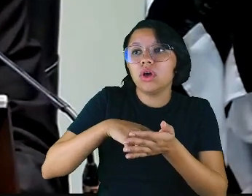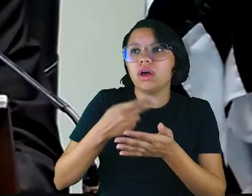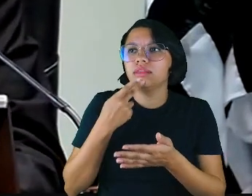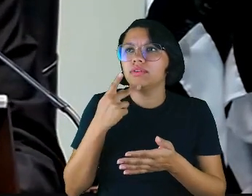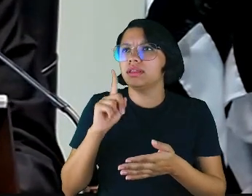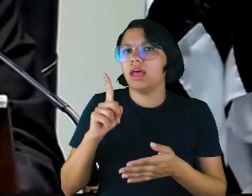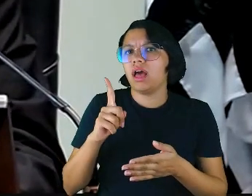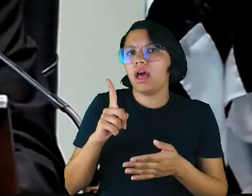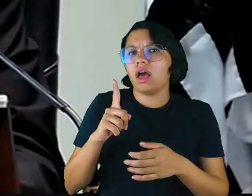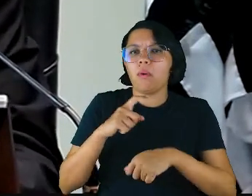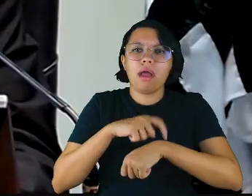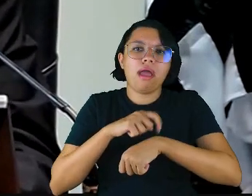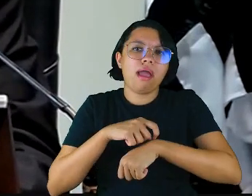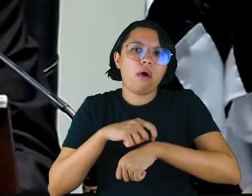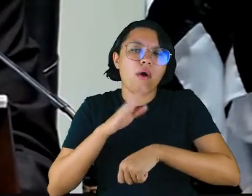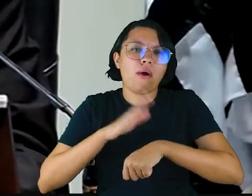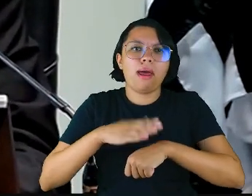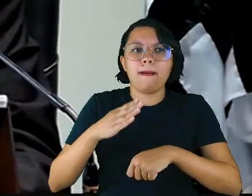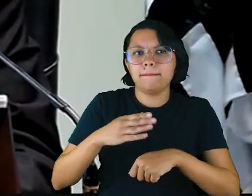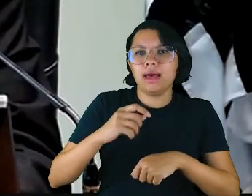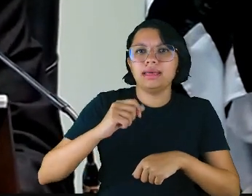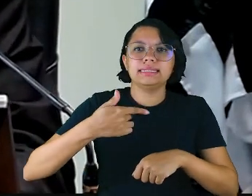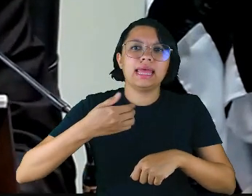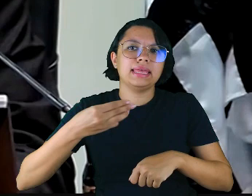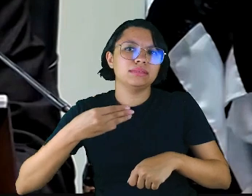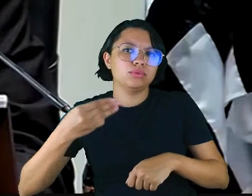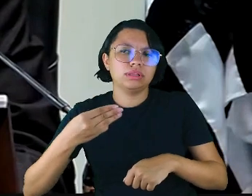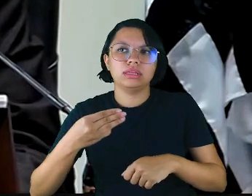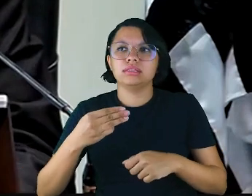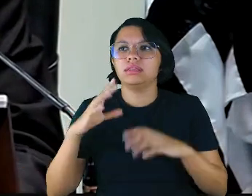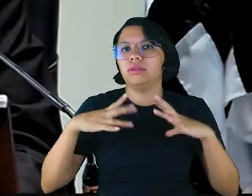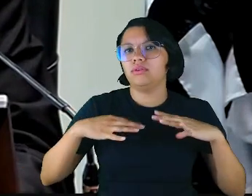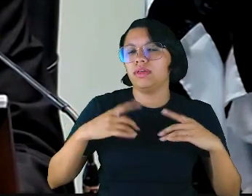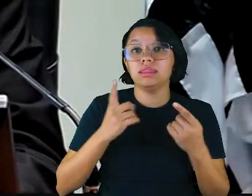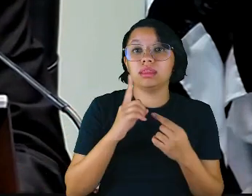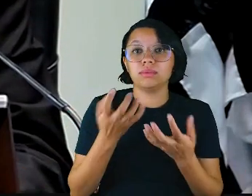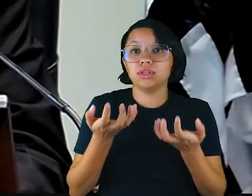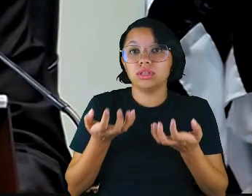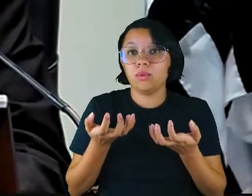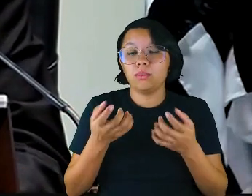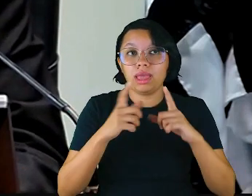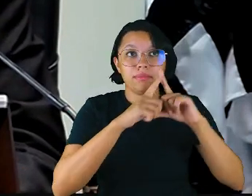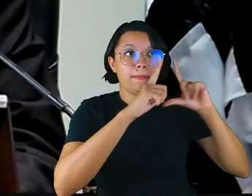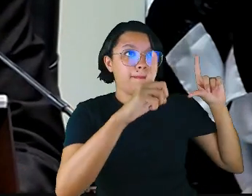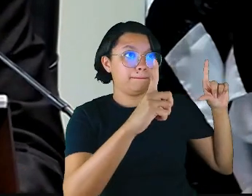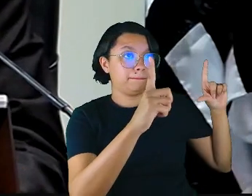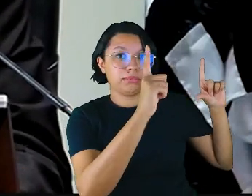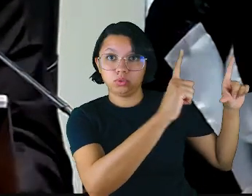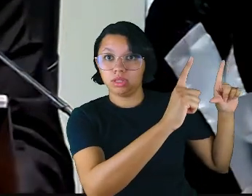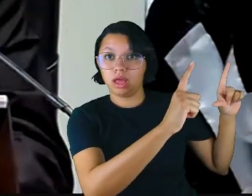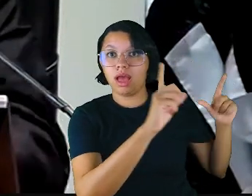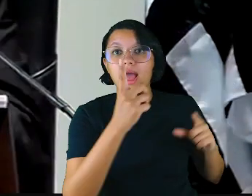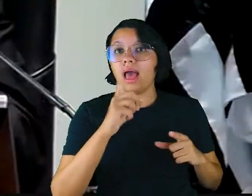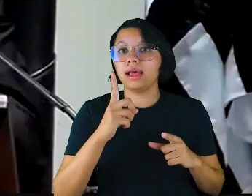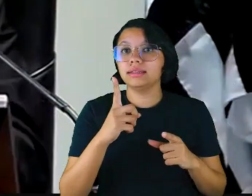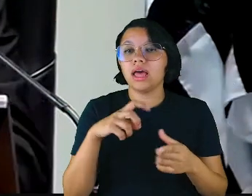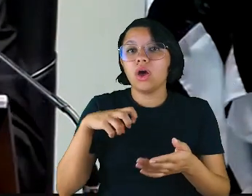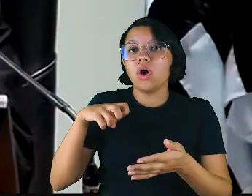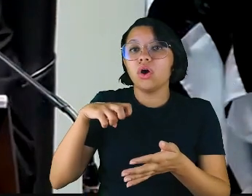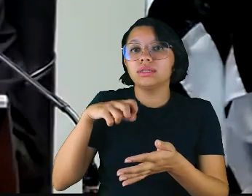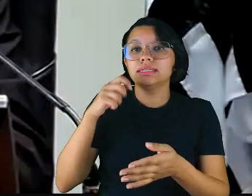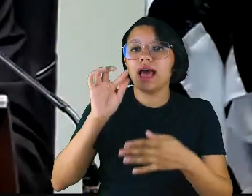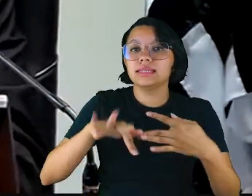condenatória é hora extra, é 13º, é férias. Mas ele não quer isso para pendurar na parede. Ele quer a sentença para ter uma